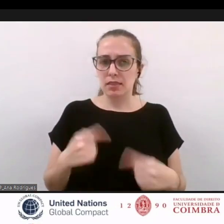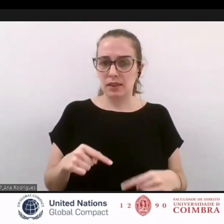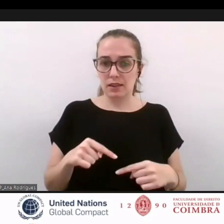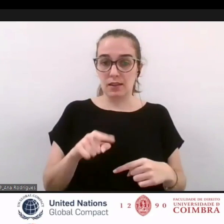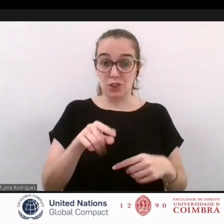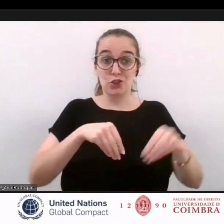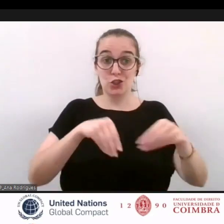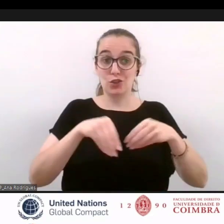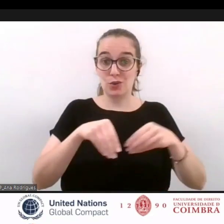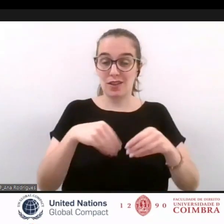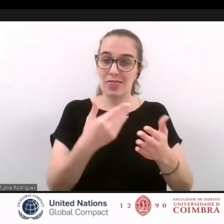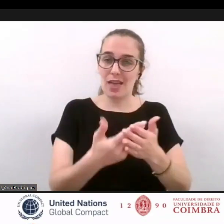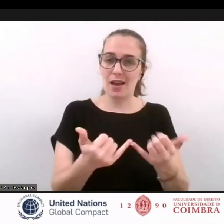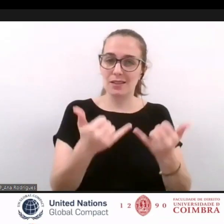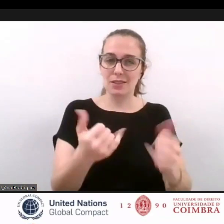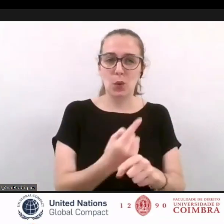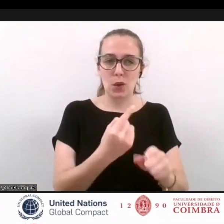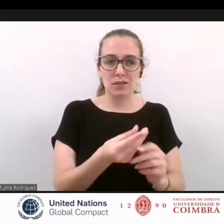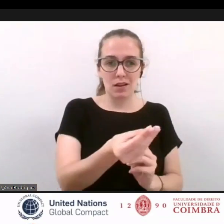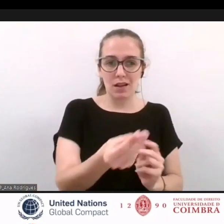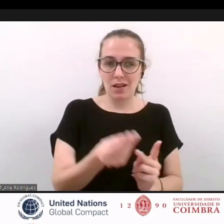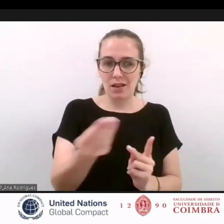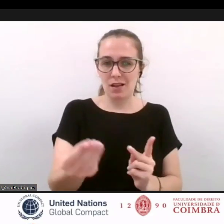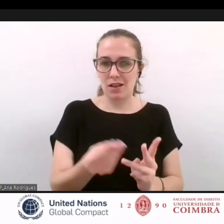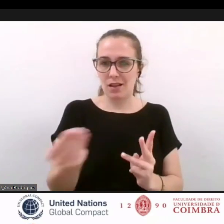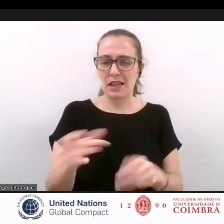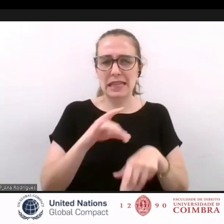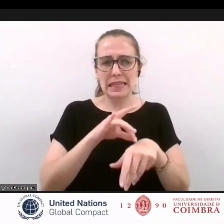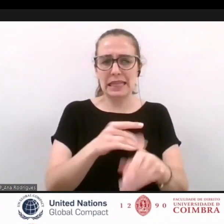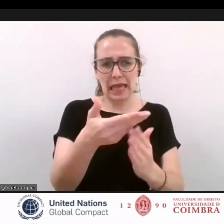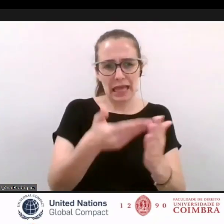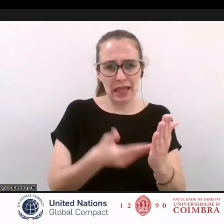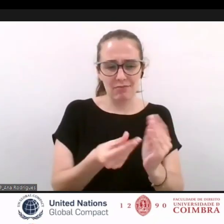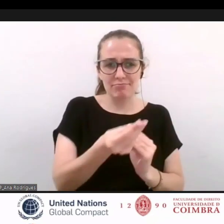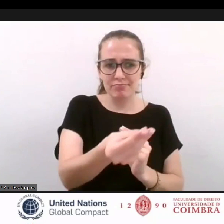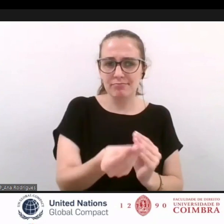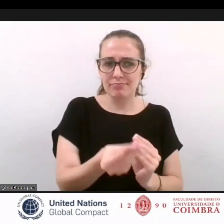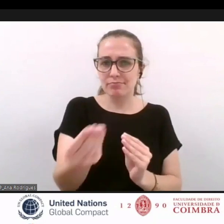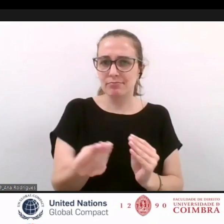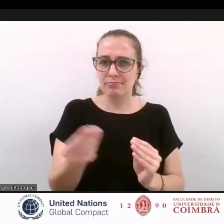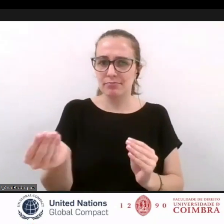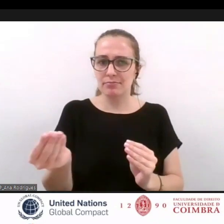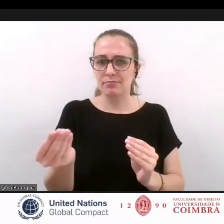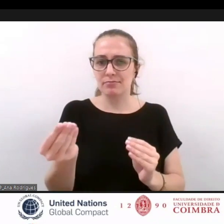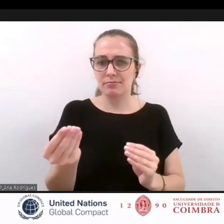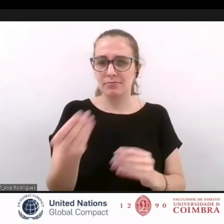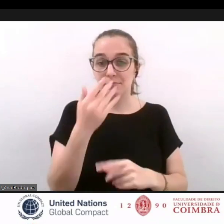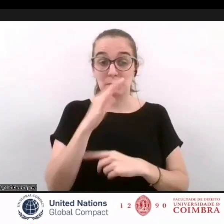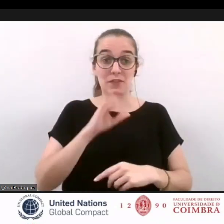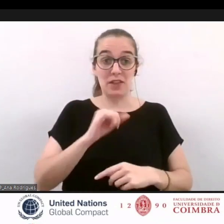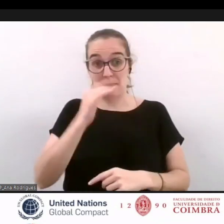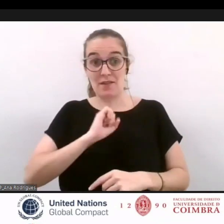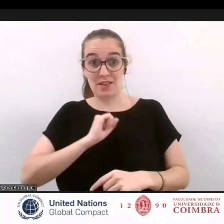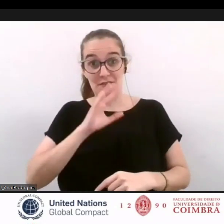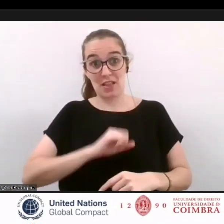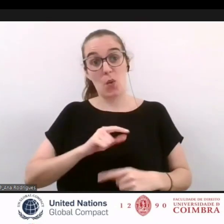desse jogo, distribuíam depois uma espécie de guia, um pósterzinho, e o filho da minha amiga, neste caso, levou